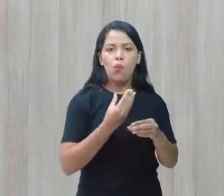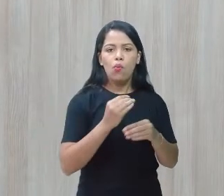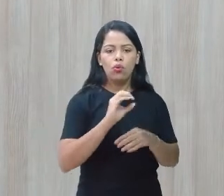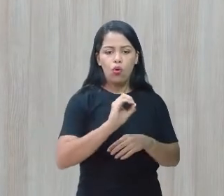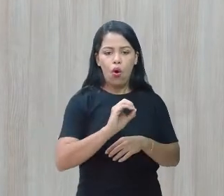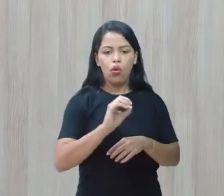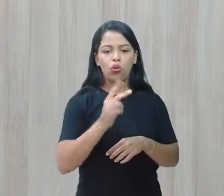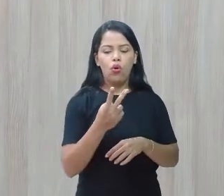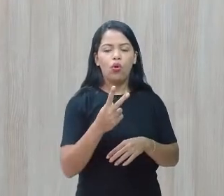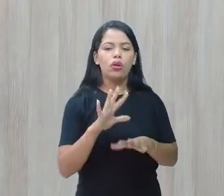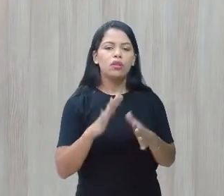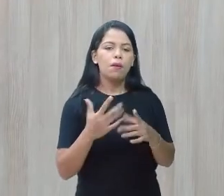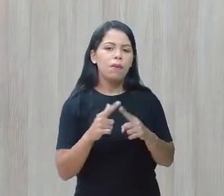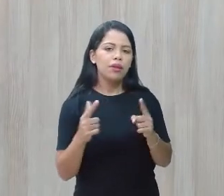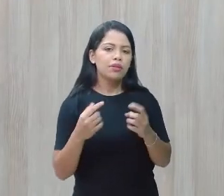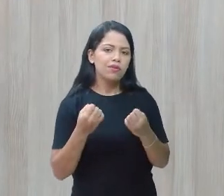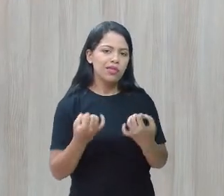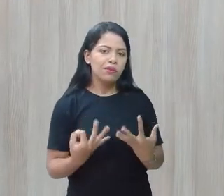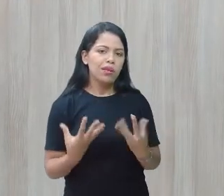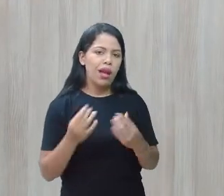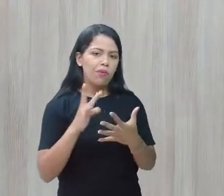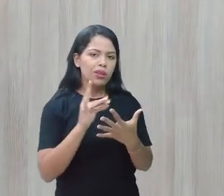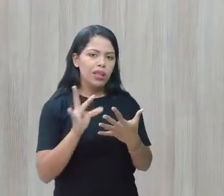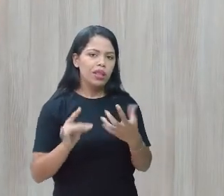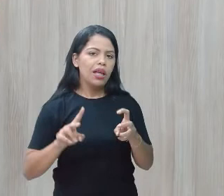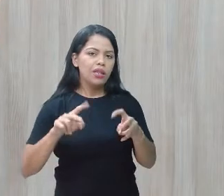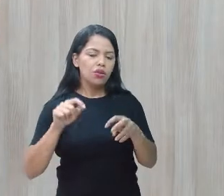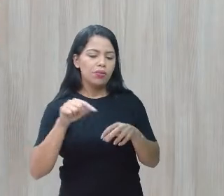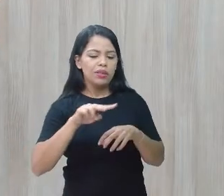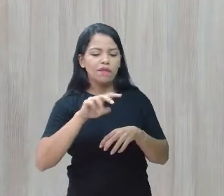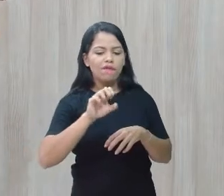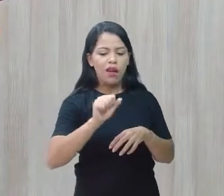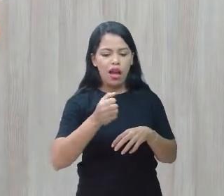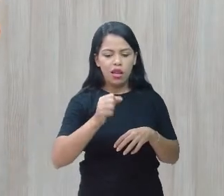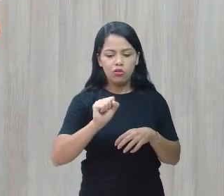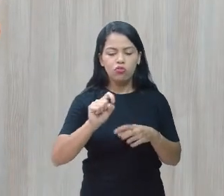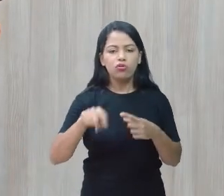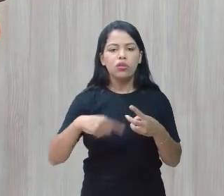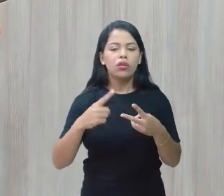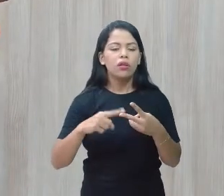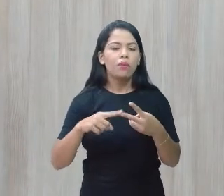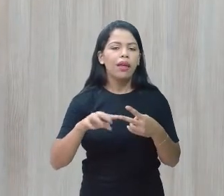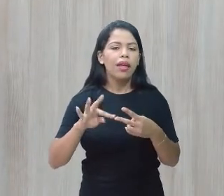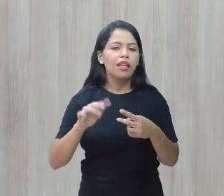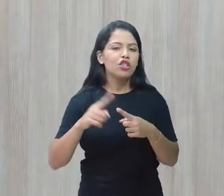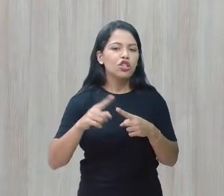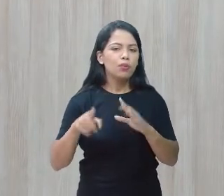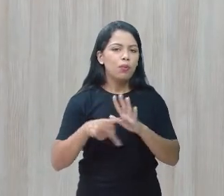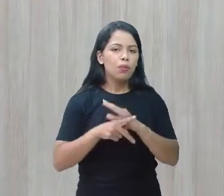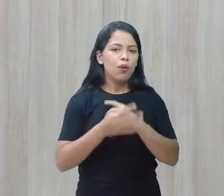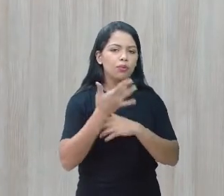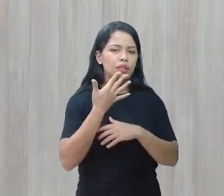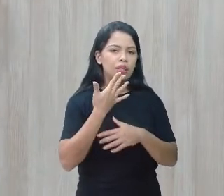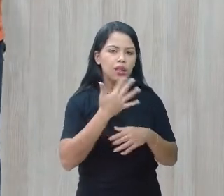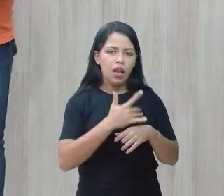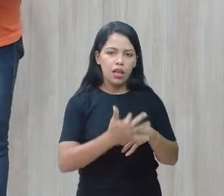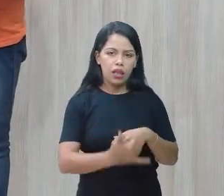falar ainda bem detalhado em relação a esses vasos e também esses tipos de sangue. Aqui,